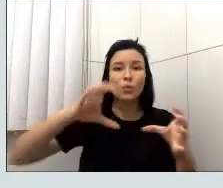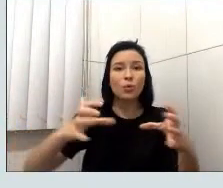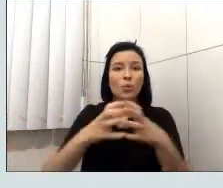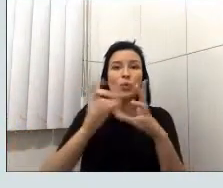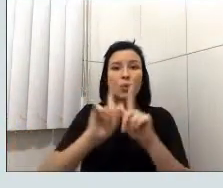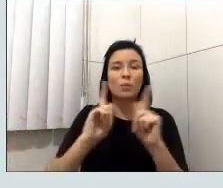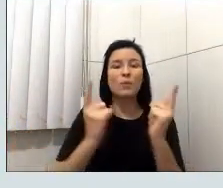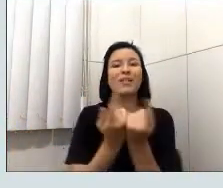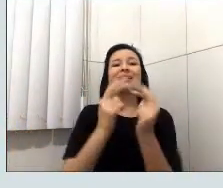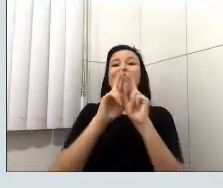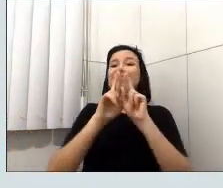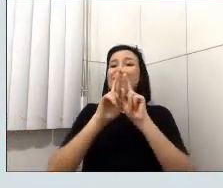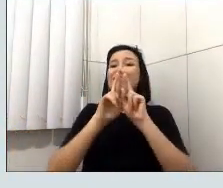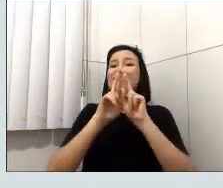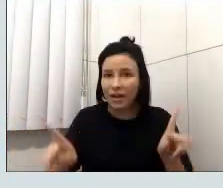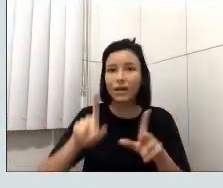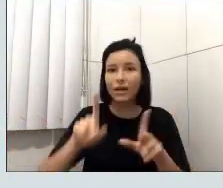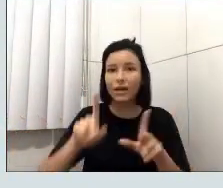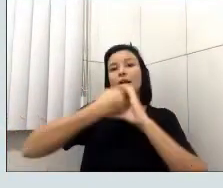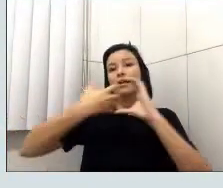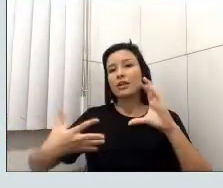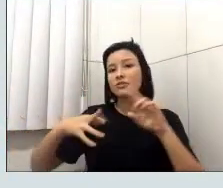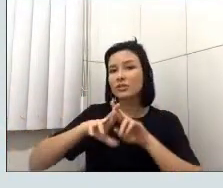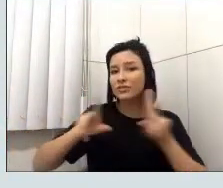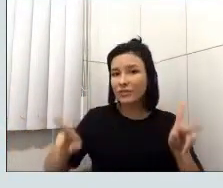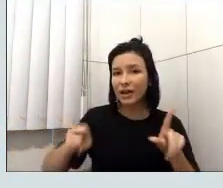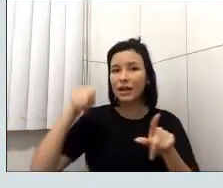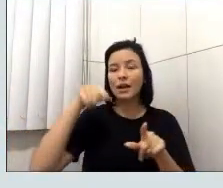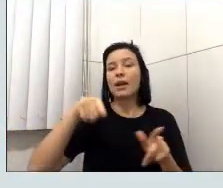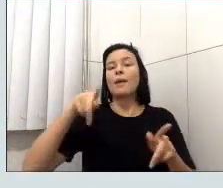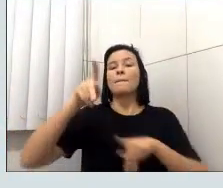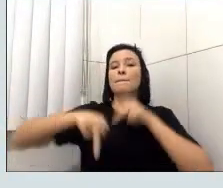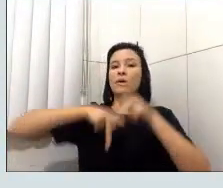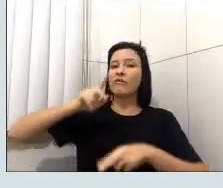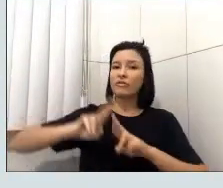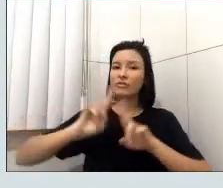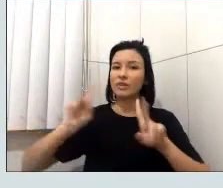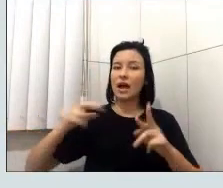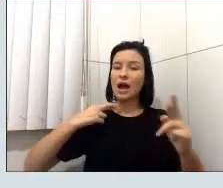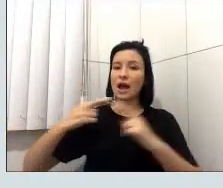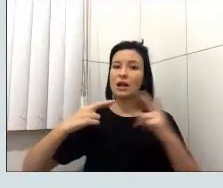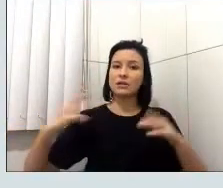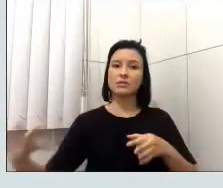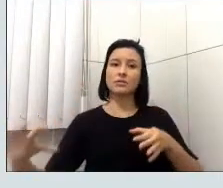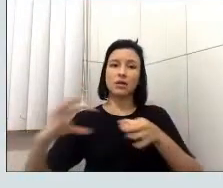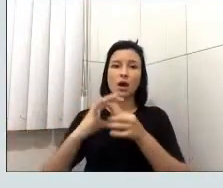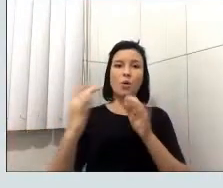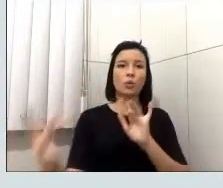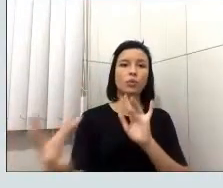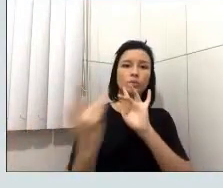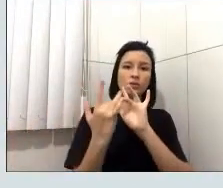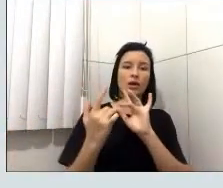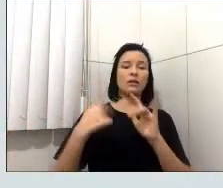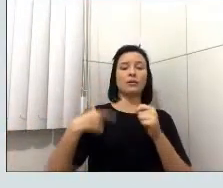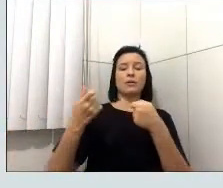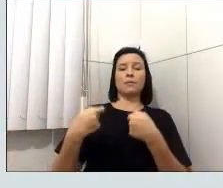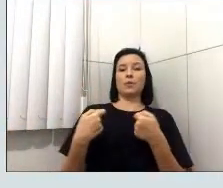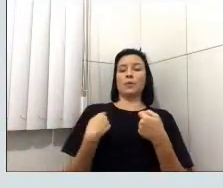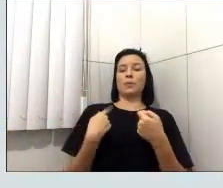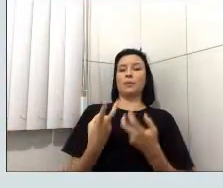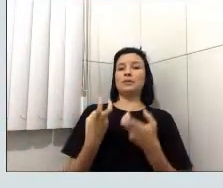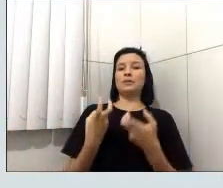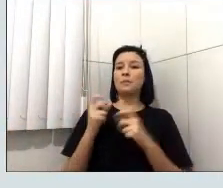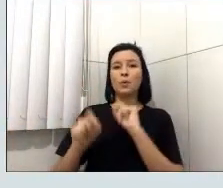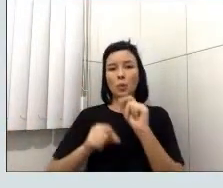com características diferentes, e que, na relação, no contato que eles vão estabelecendo com